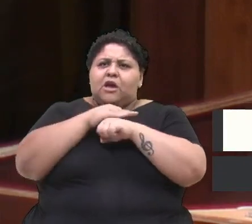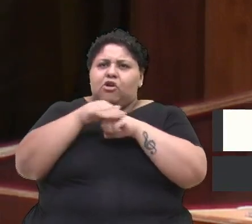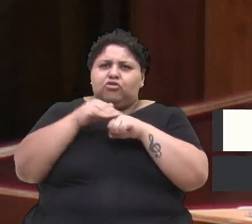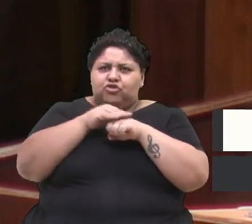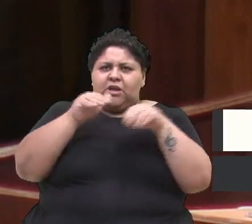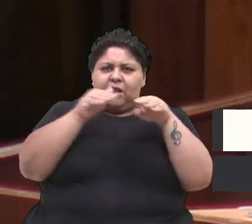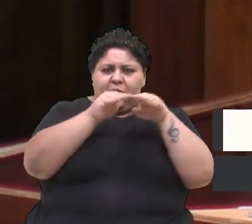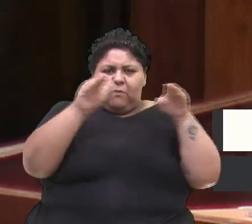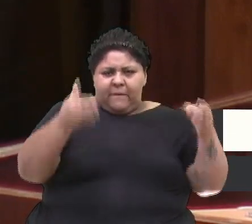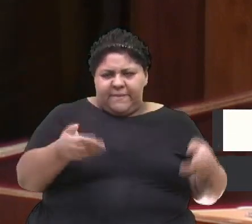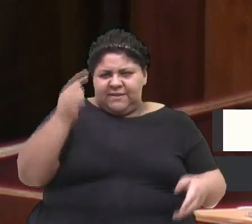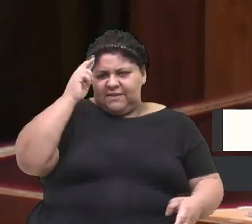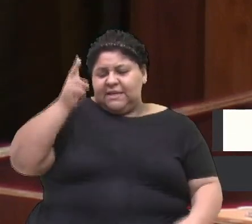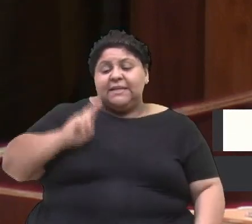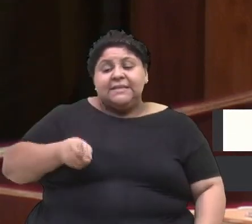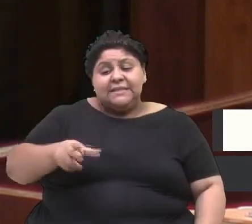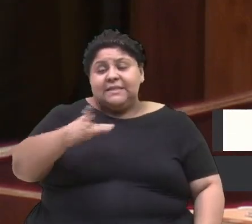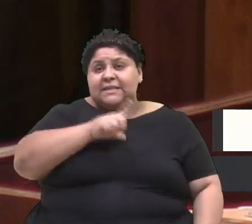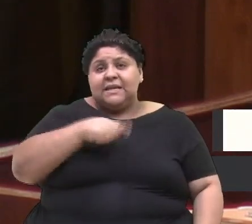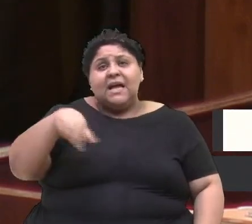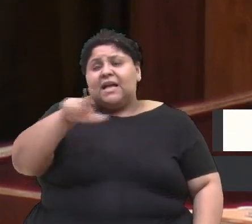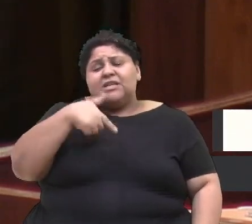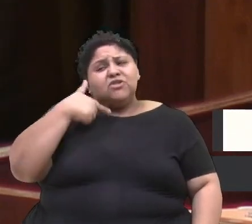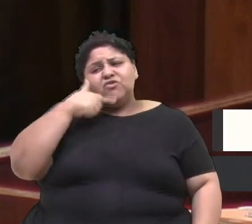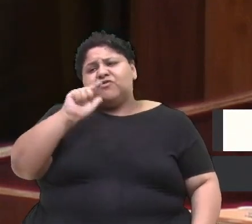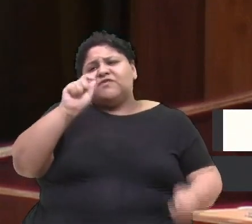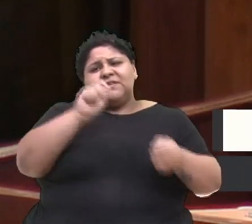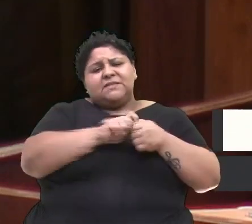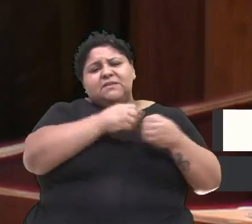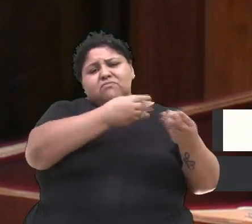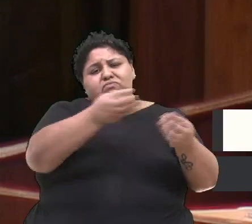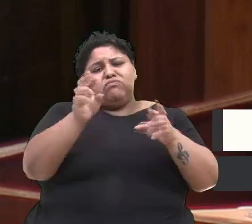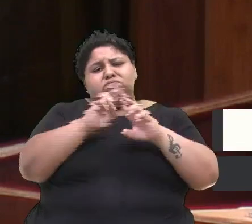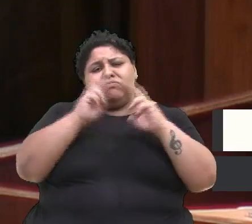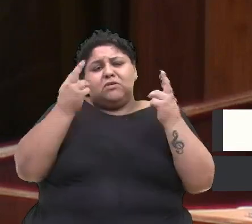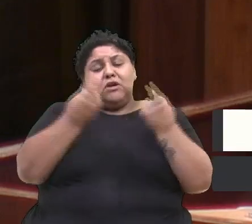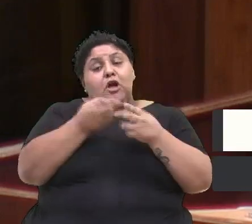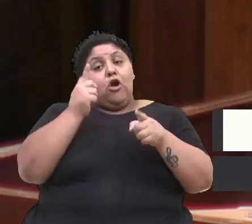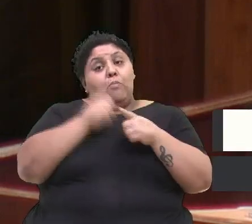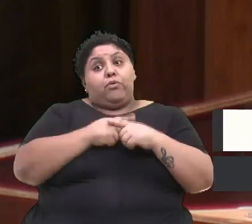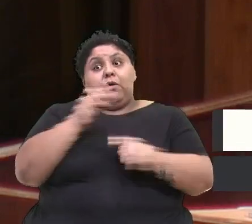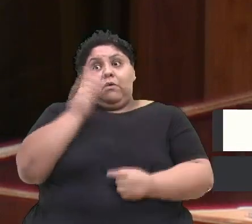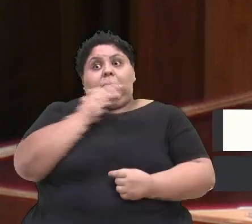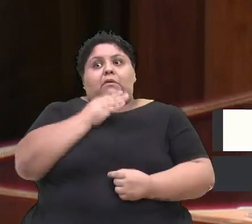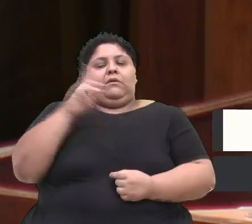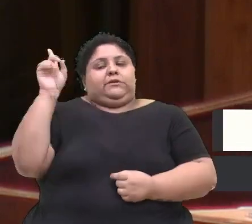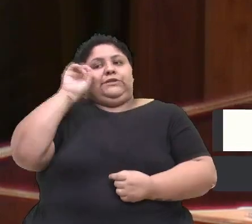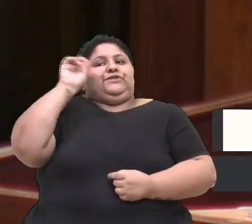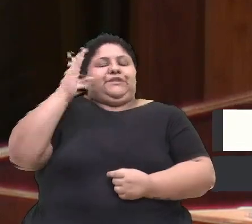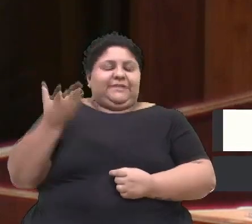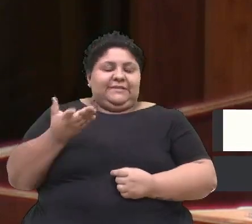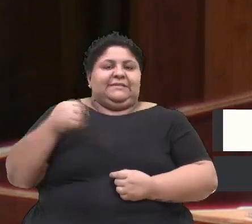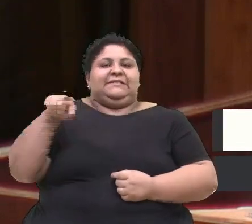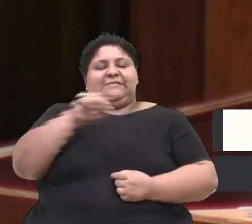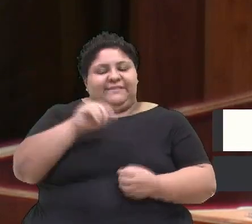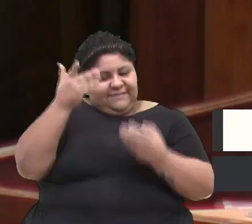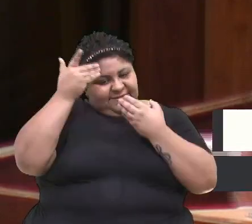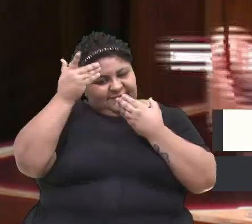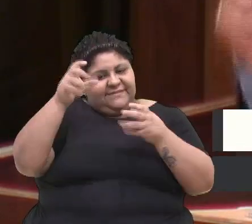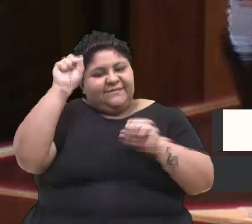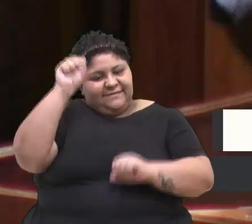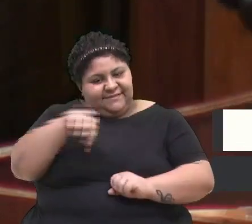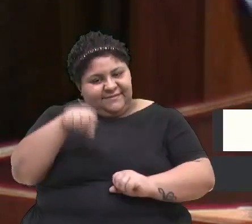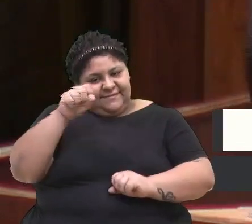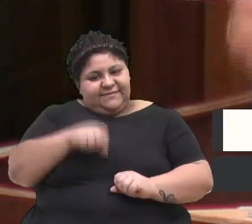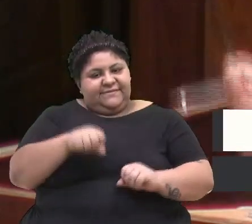que sempre tivemos. Às vezes não conseguimos fazer muitas reuniões porque a correria do dia a dia foi muito grande, mas eu agradeço de coração aos membros